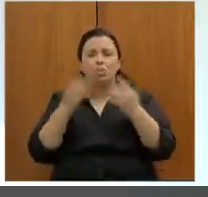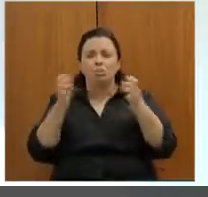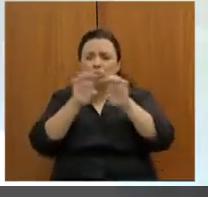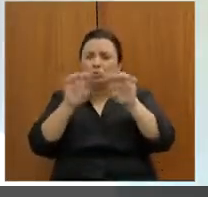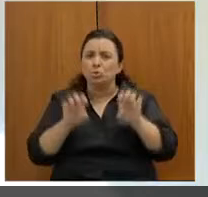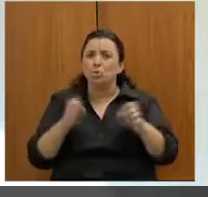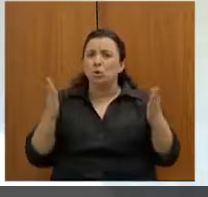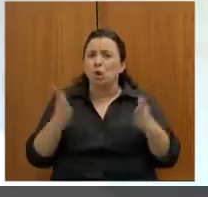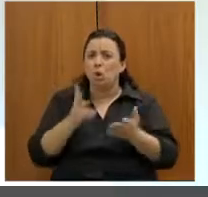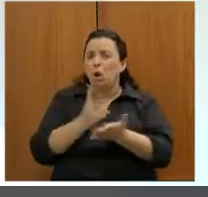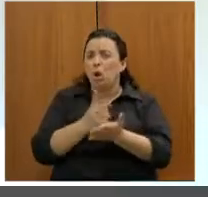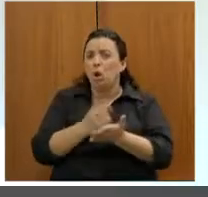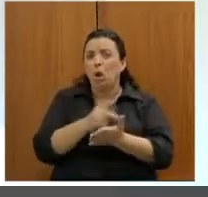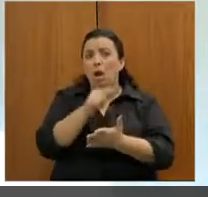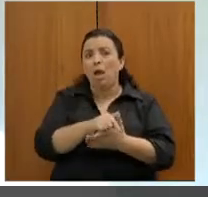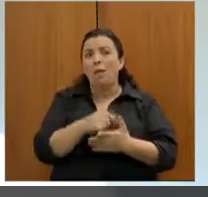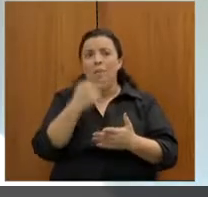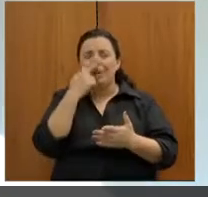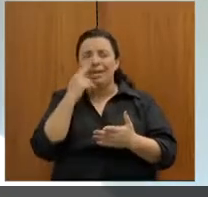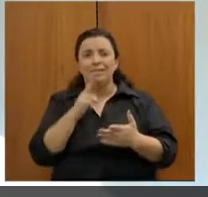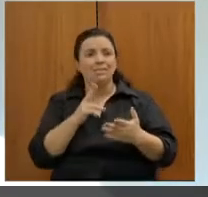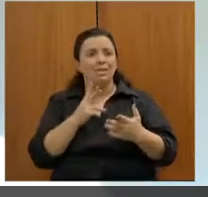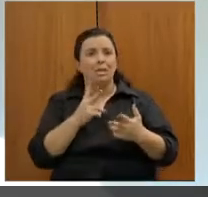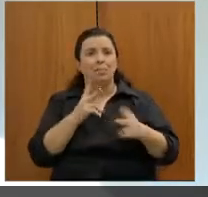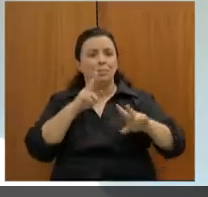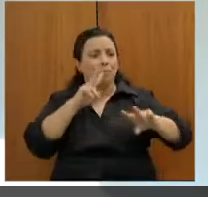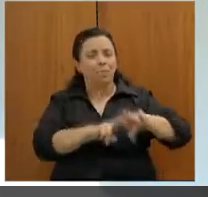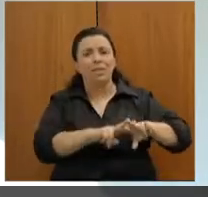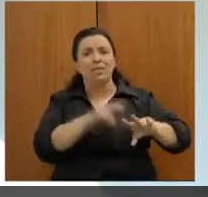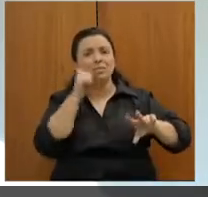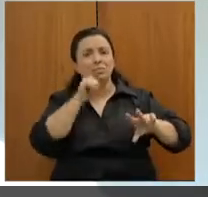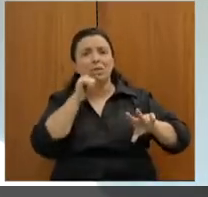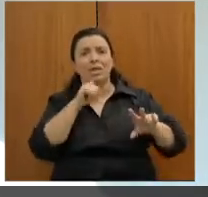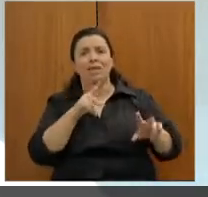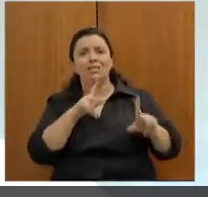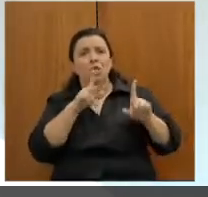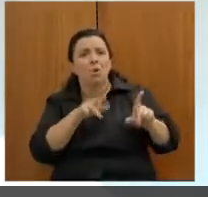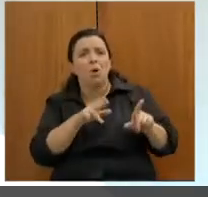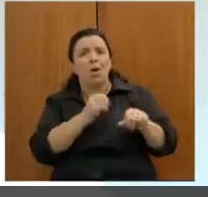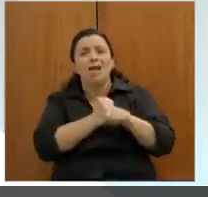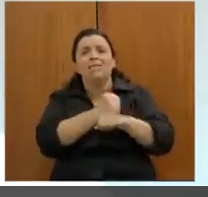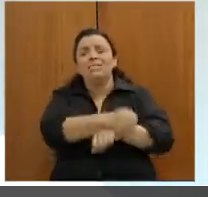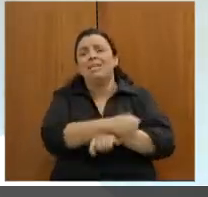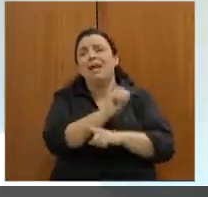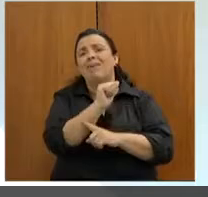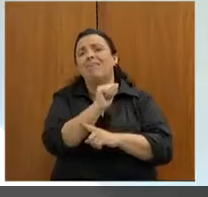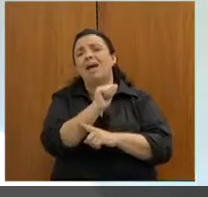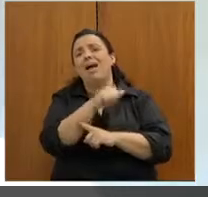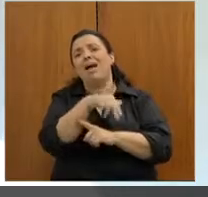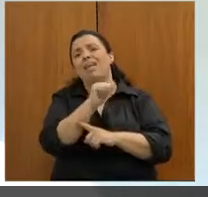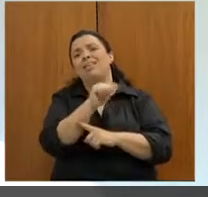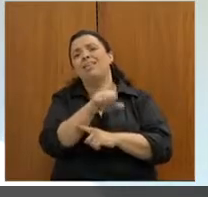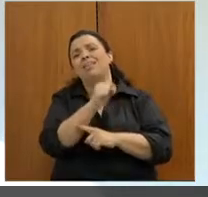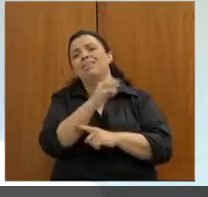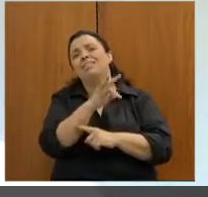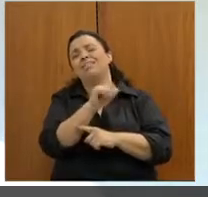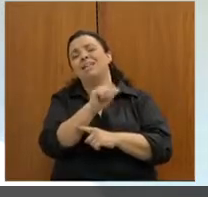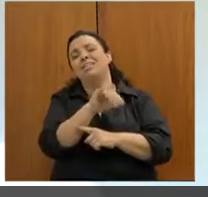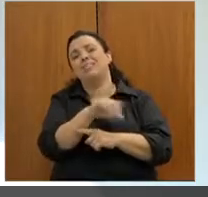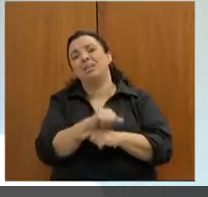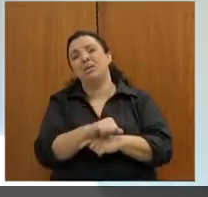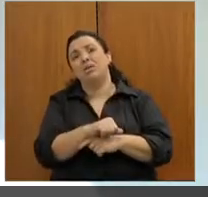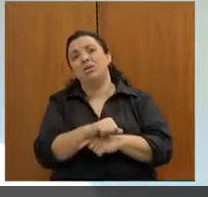amordaçadas como a Escrava Anastácia coisa e fica o corpo das mulheres